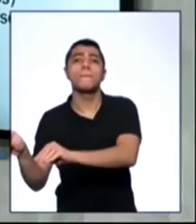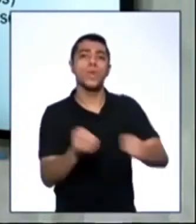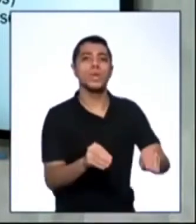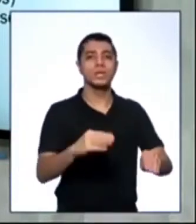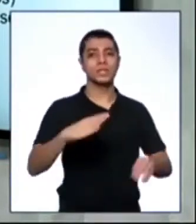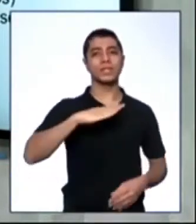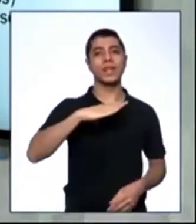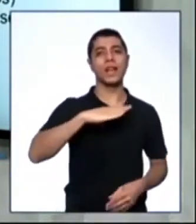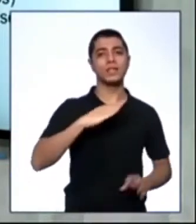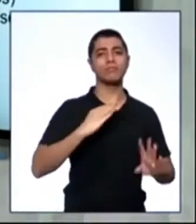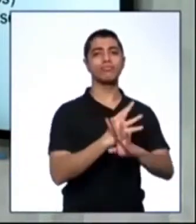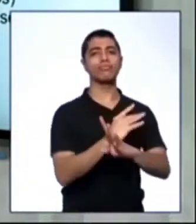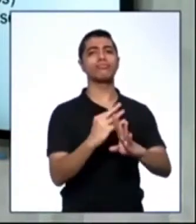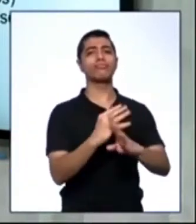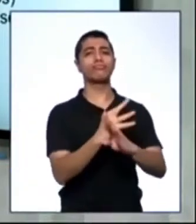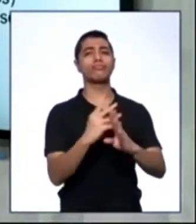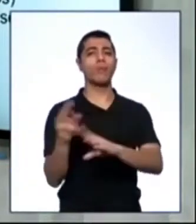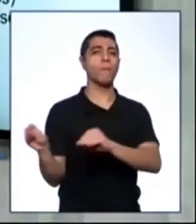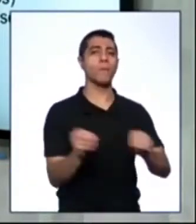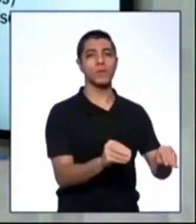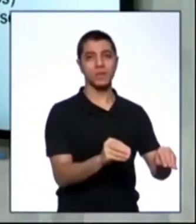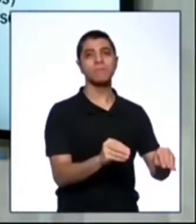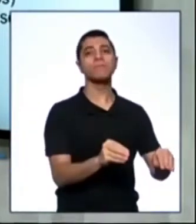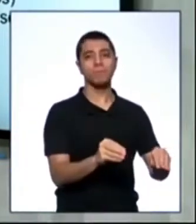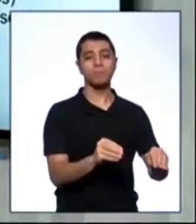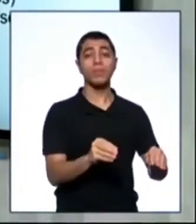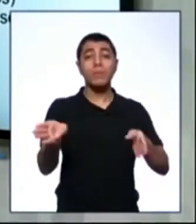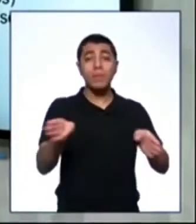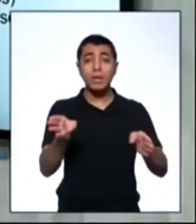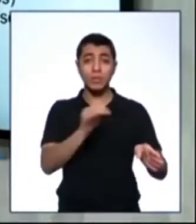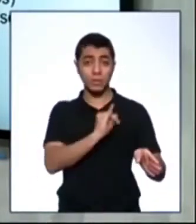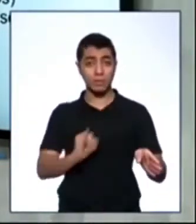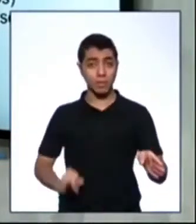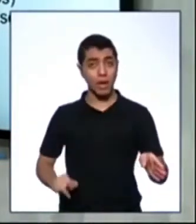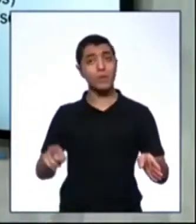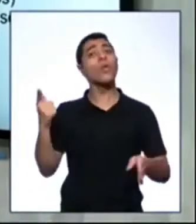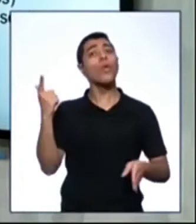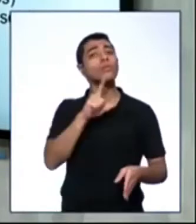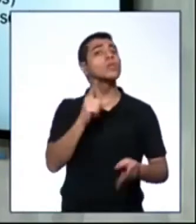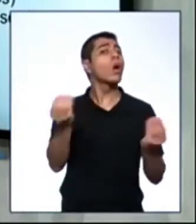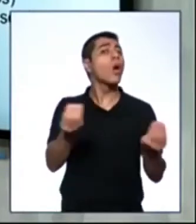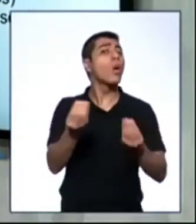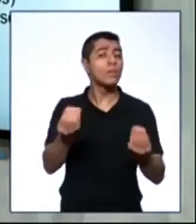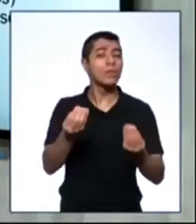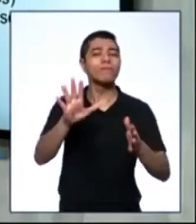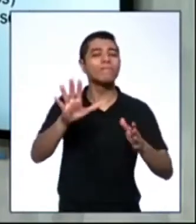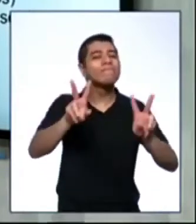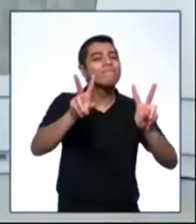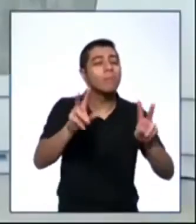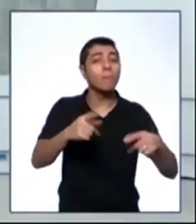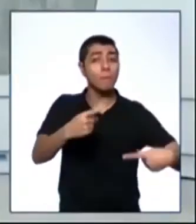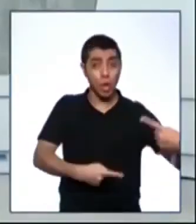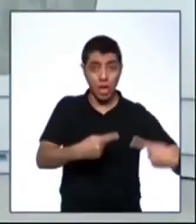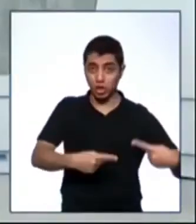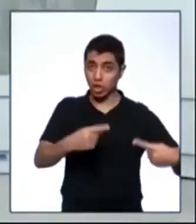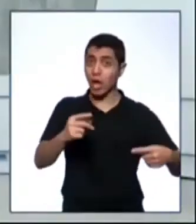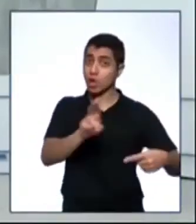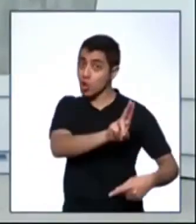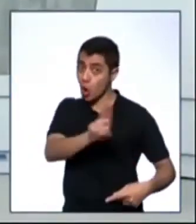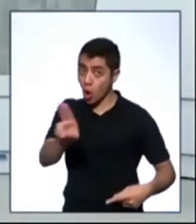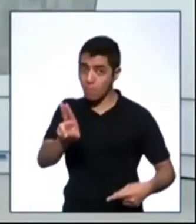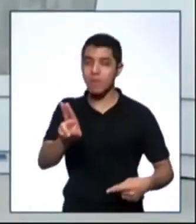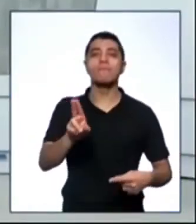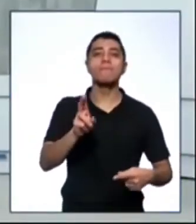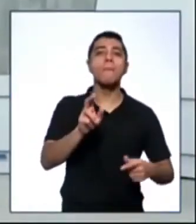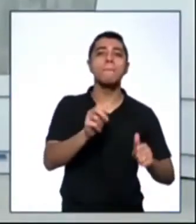Gente, durante o Império, essa plebe é sustentada por um negócio chamado política do pão e circo. Vamos trocar uma ideia sobre isso. Olha aqui para mim, isso é importante.